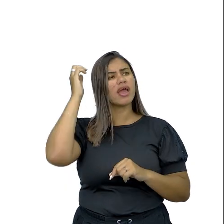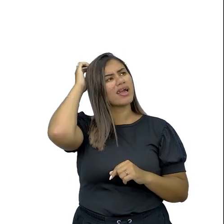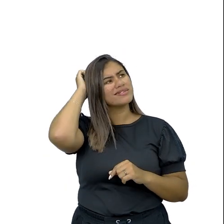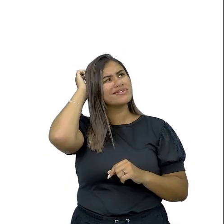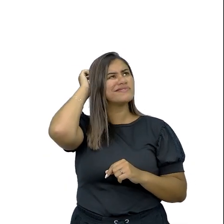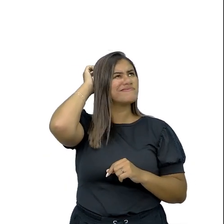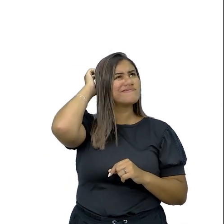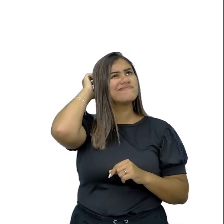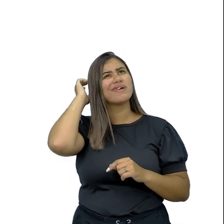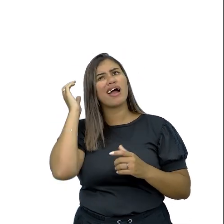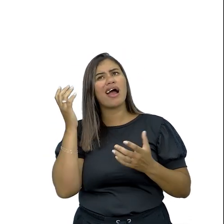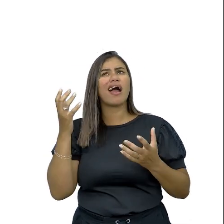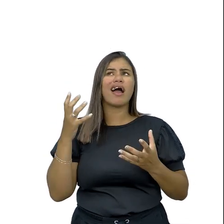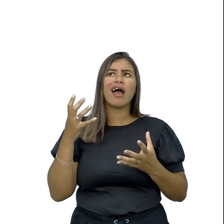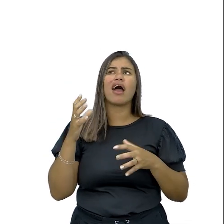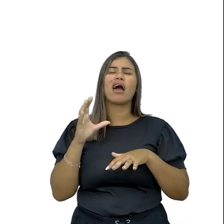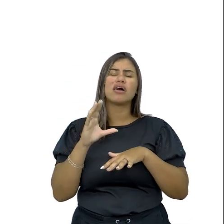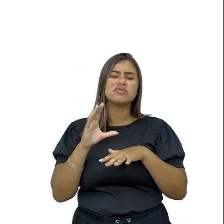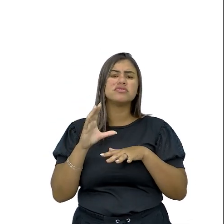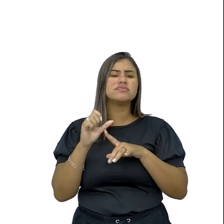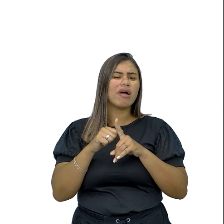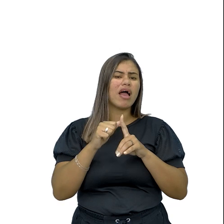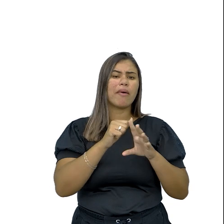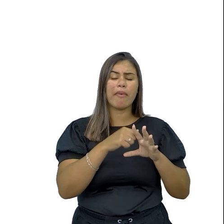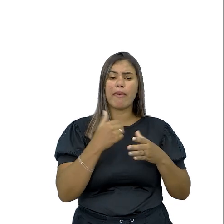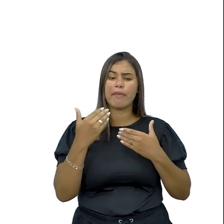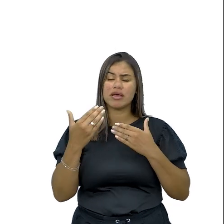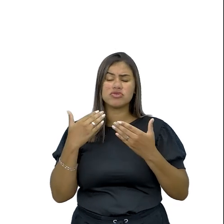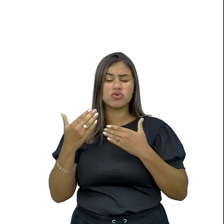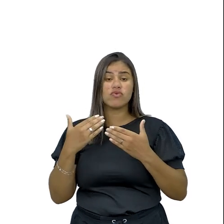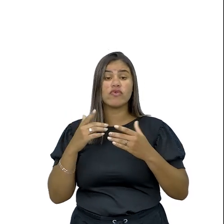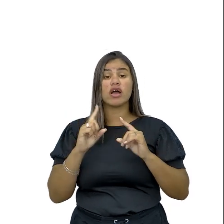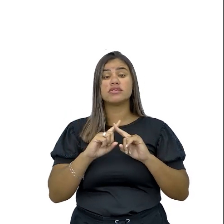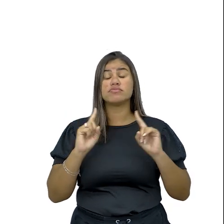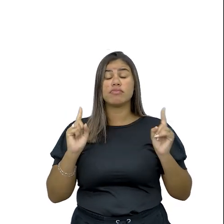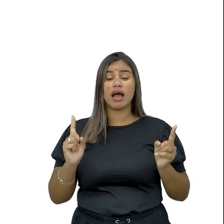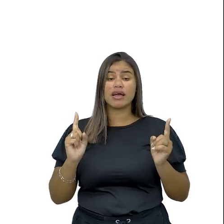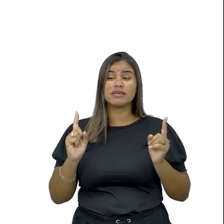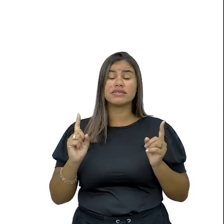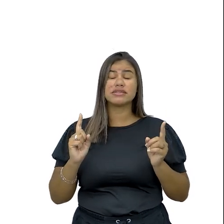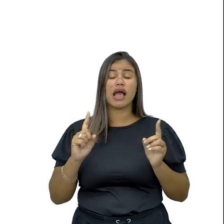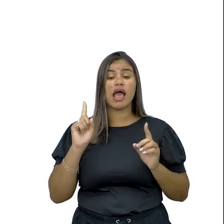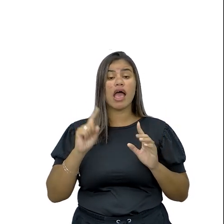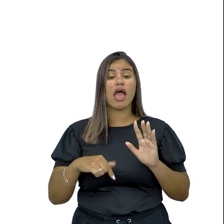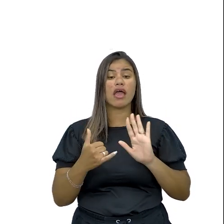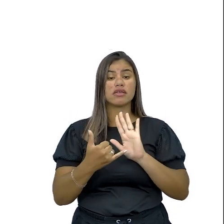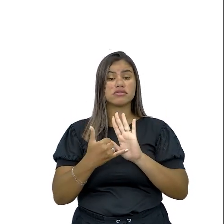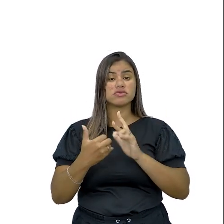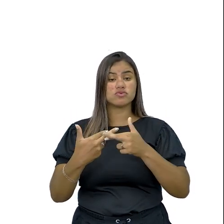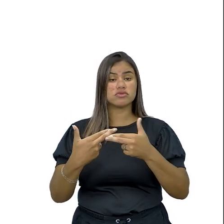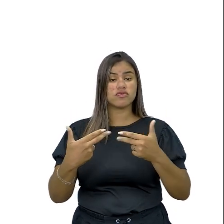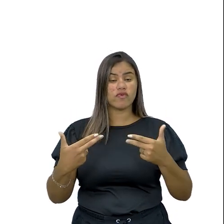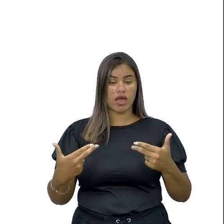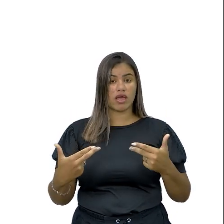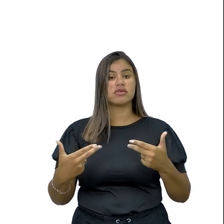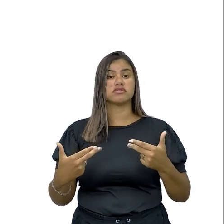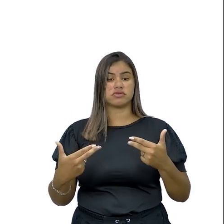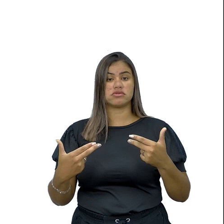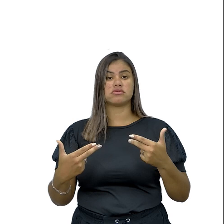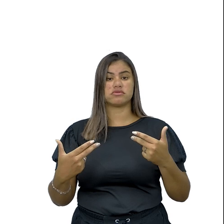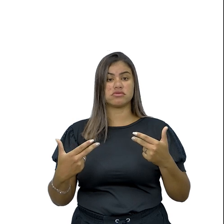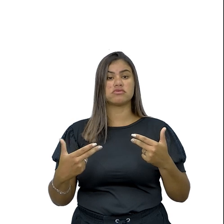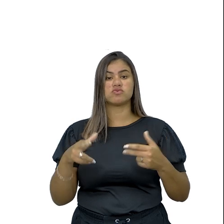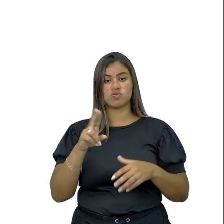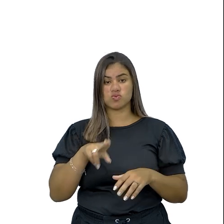nós podíamos fazer um curso de alguns meses sobre isso, mas é, de fato, trazer indicativos das possibilidades que